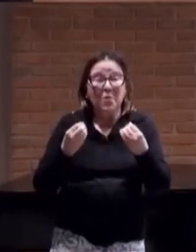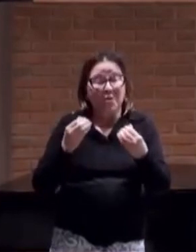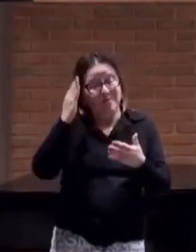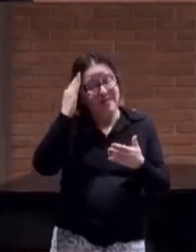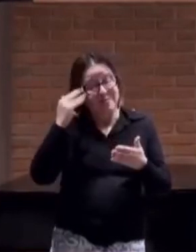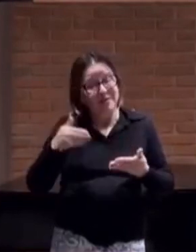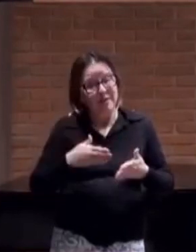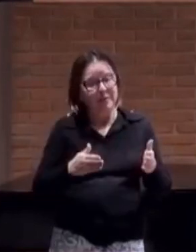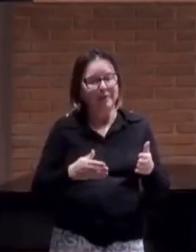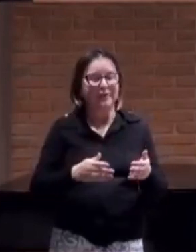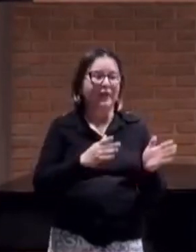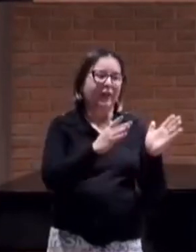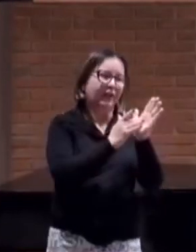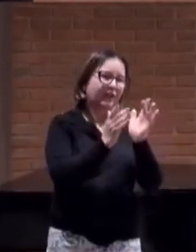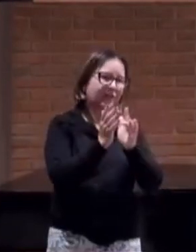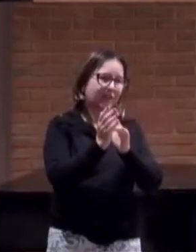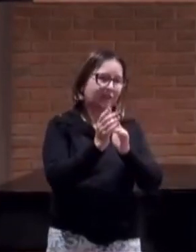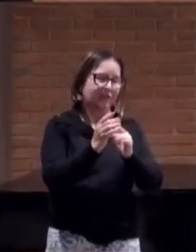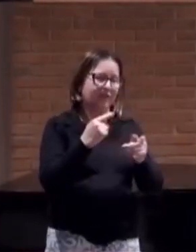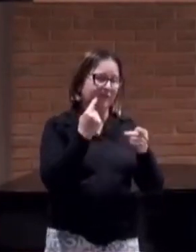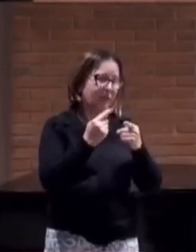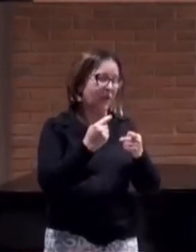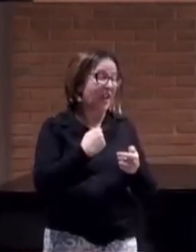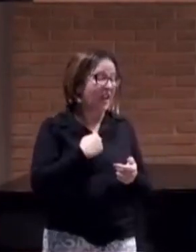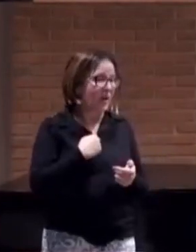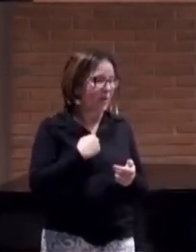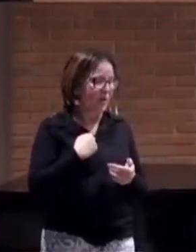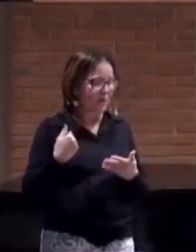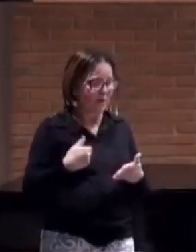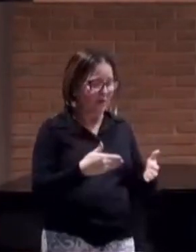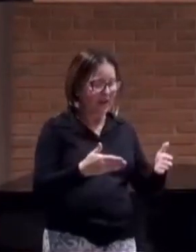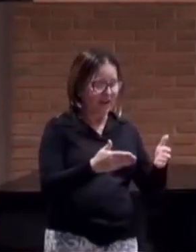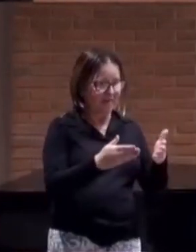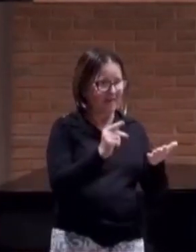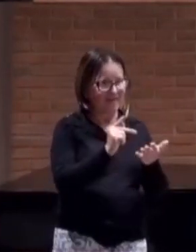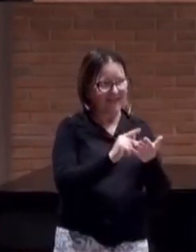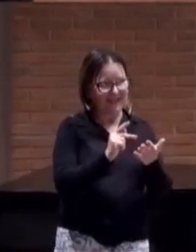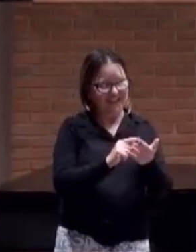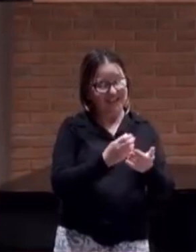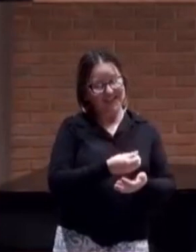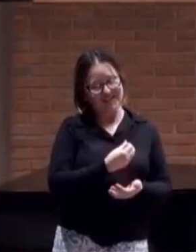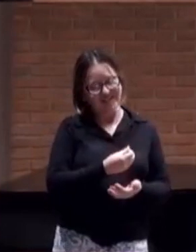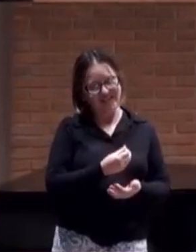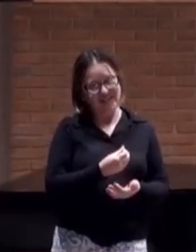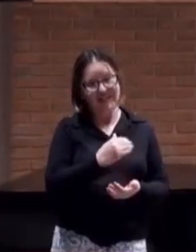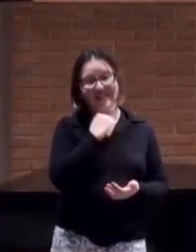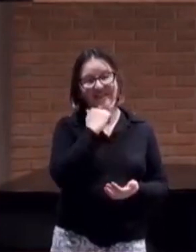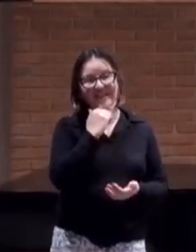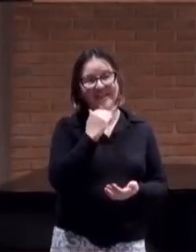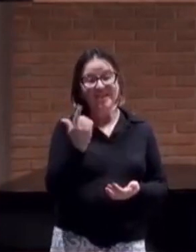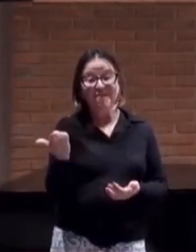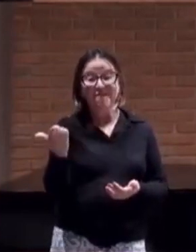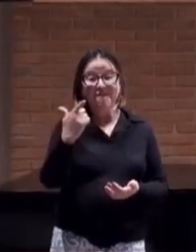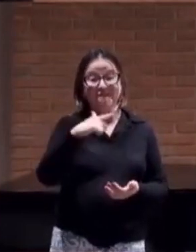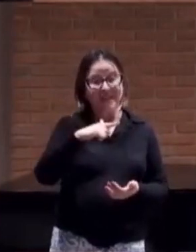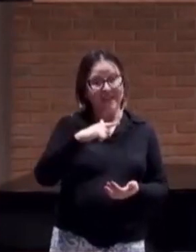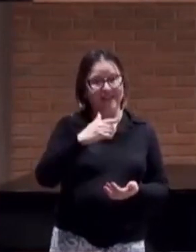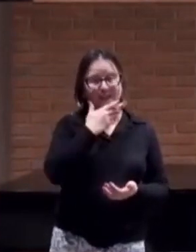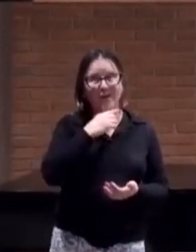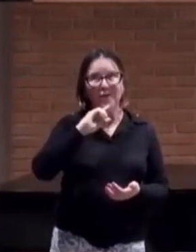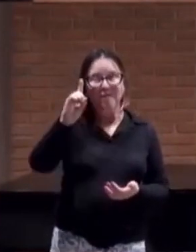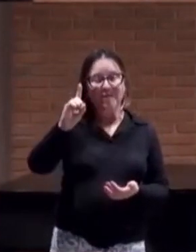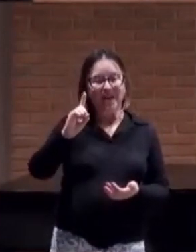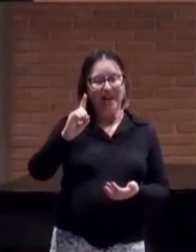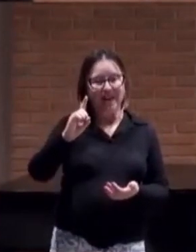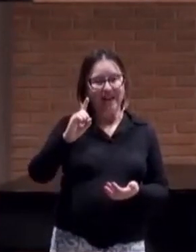Jesus: Eu sou o caminho e a verdade e a vida. Ninguém vem ao Pai senão por